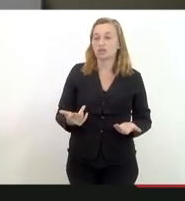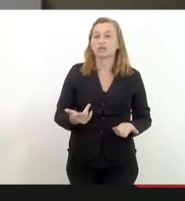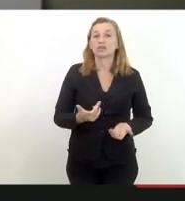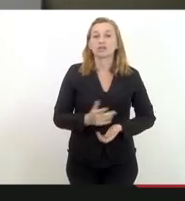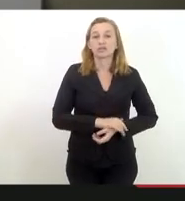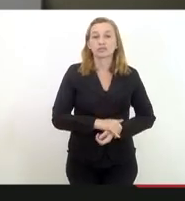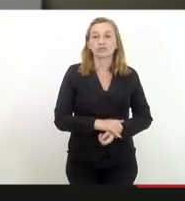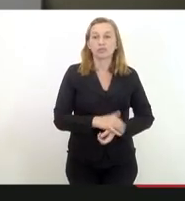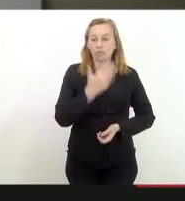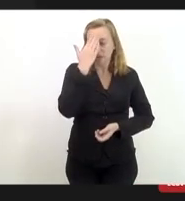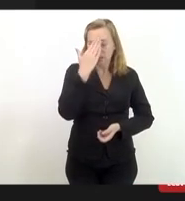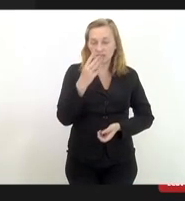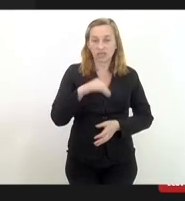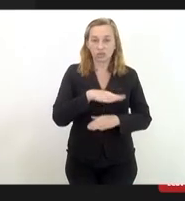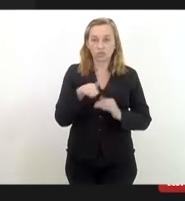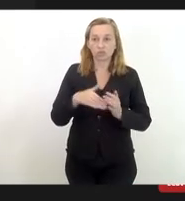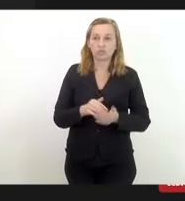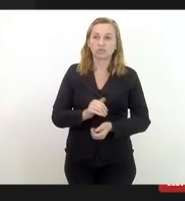todos.